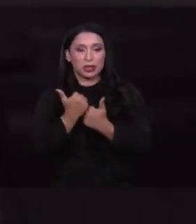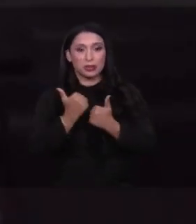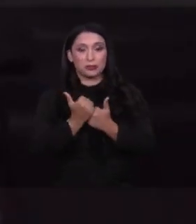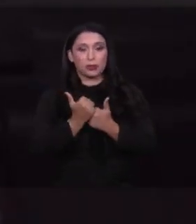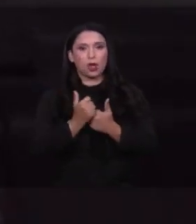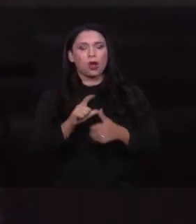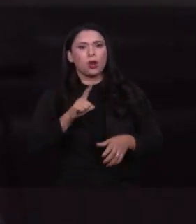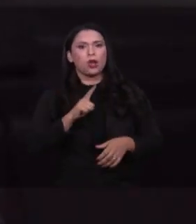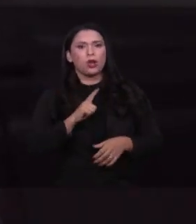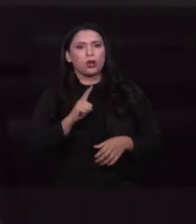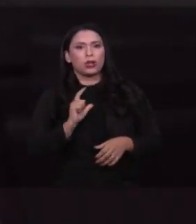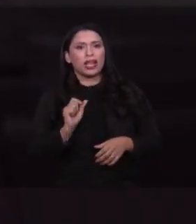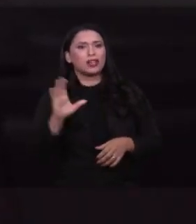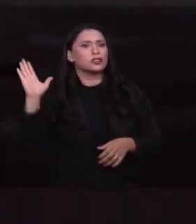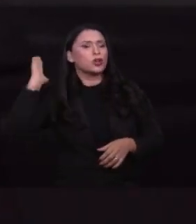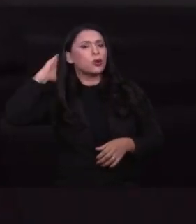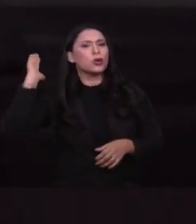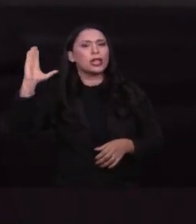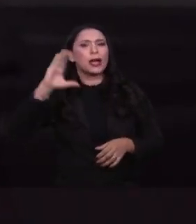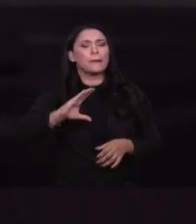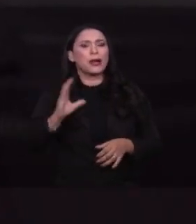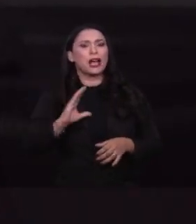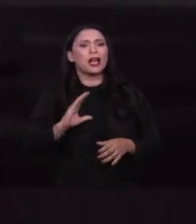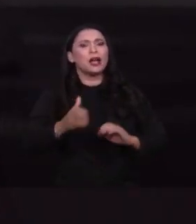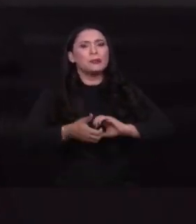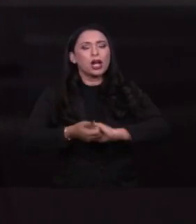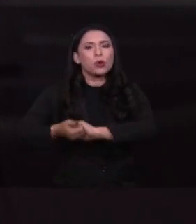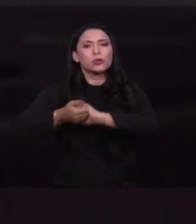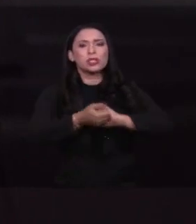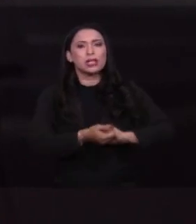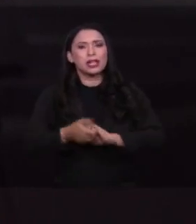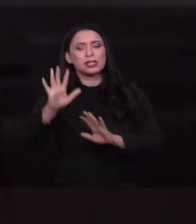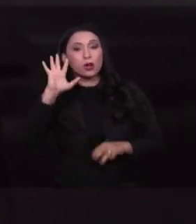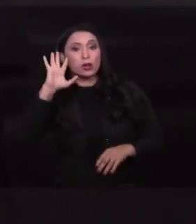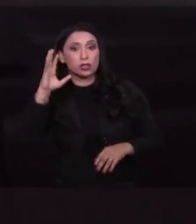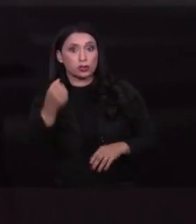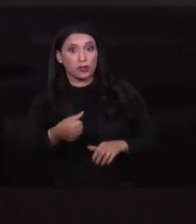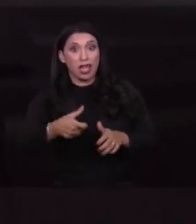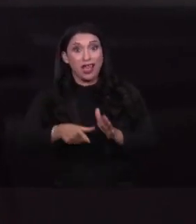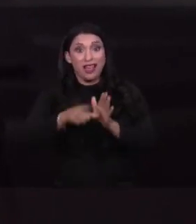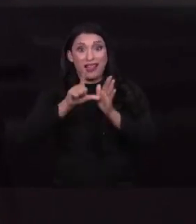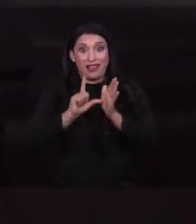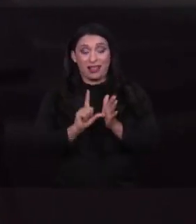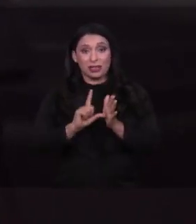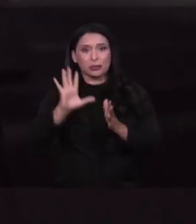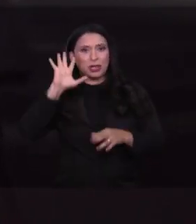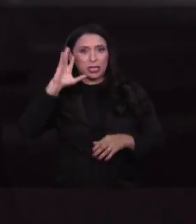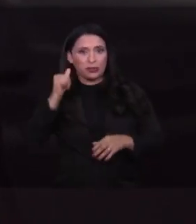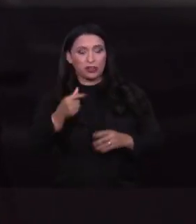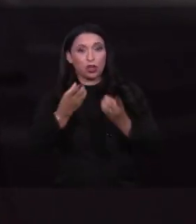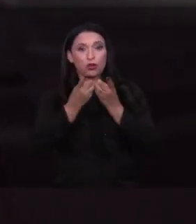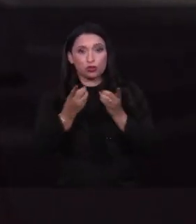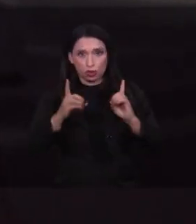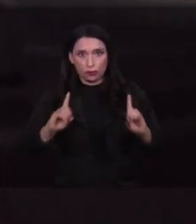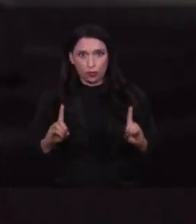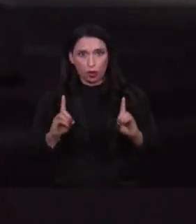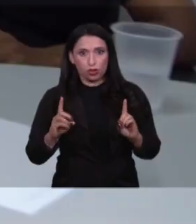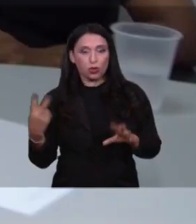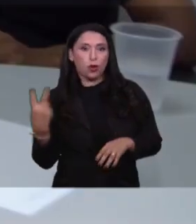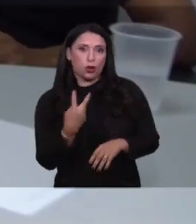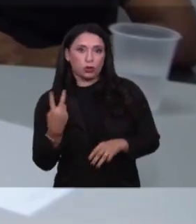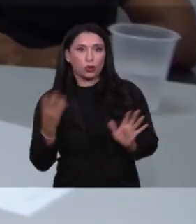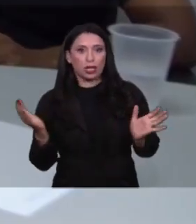Conflitos e Cidadania de Cuiabá. Antes de começar a audiência, que ia definir o divórcio do ex-casal, algumas